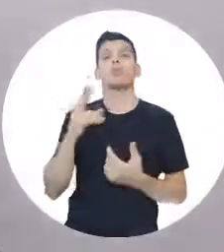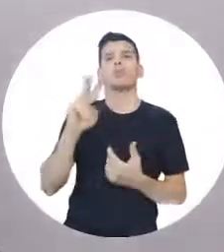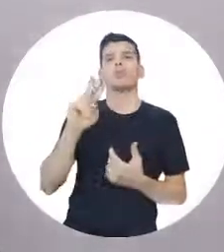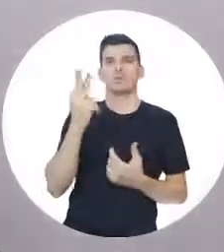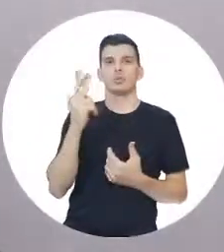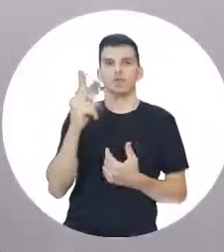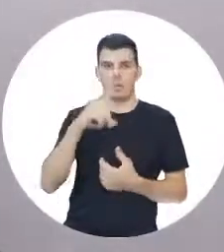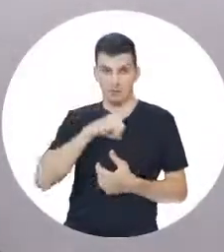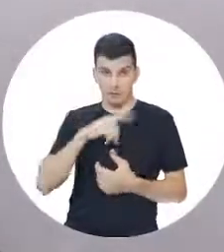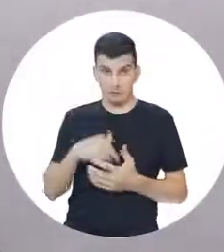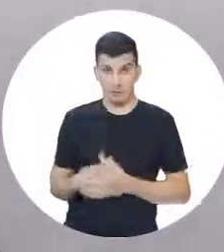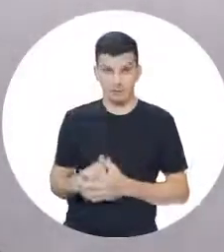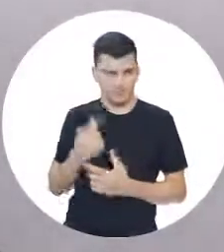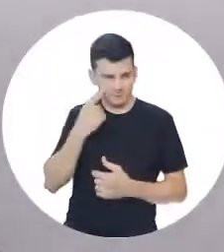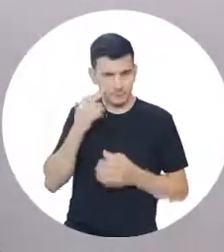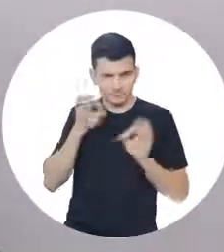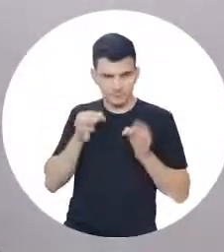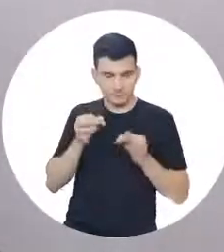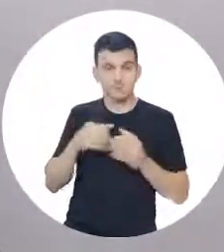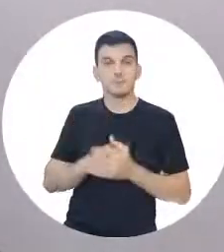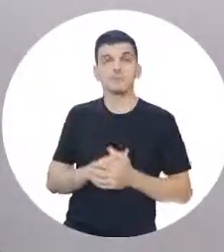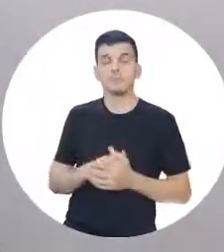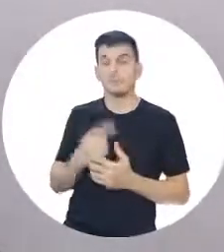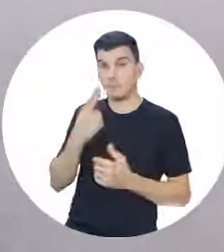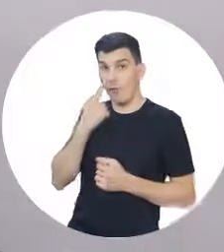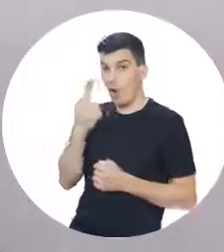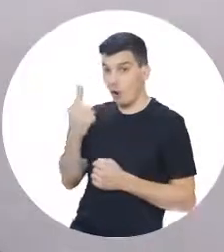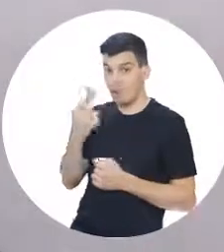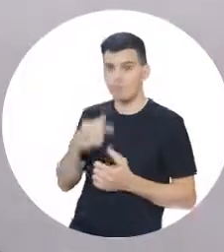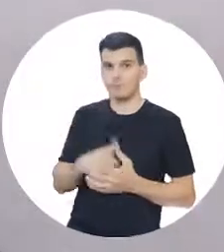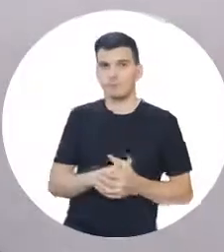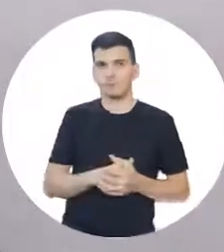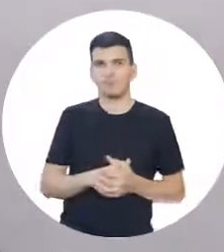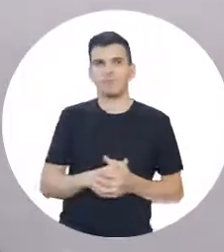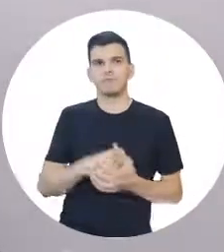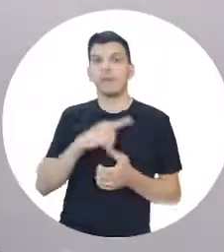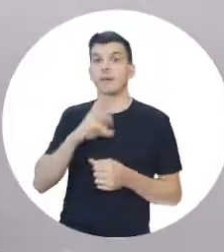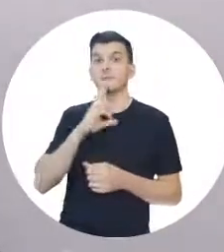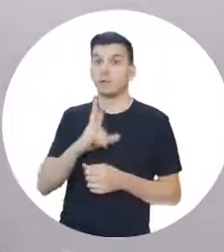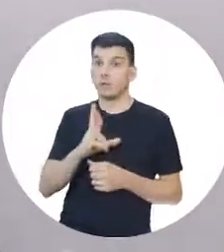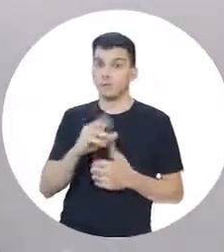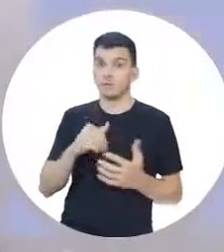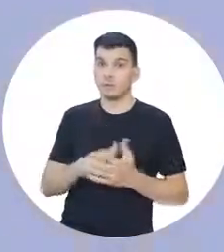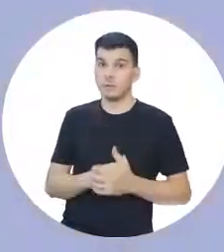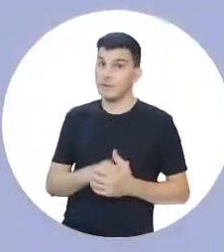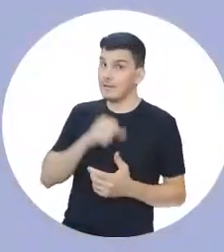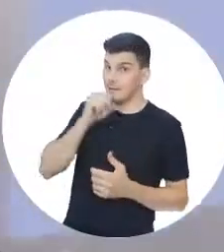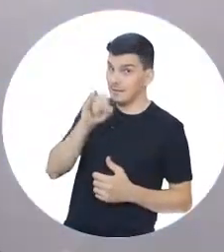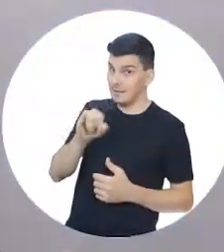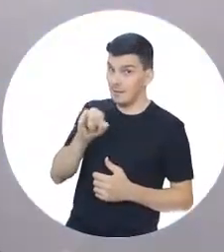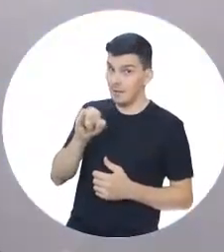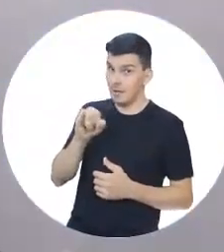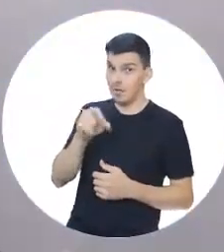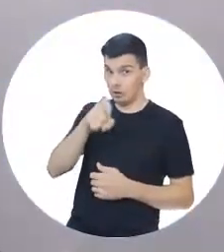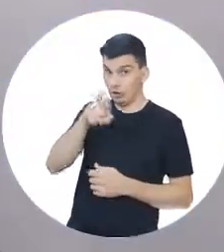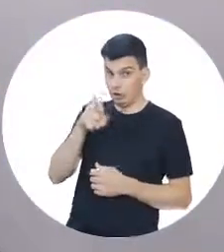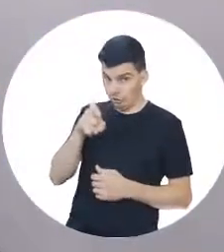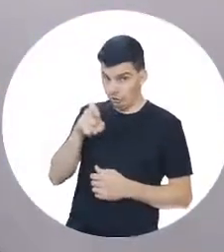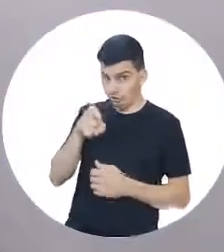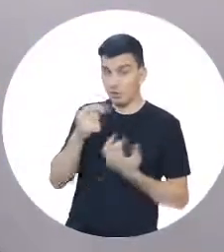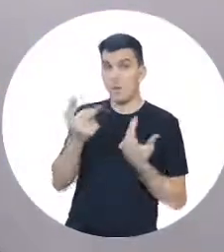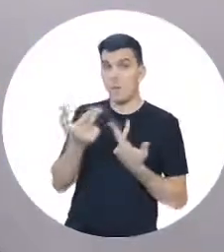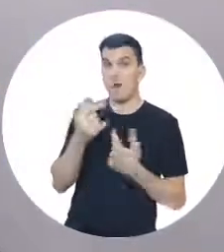hidrogênios tem. Certo? Faz oxigênio menos hidrogênio. Isso vai me dar um valor. Se esse valor